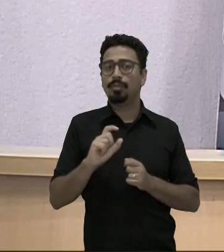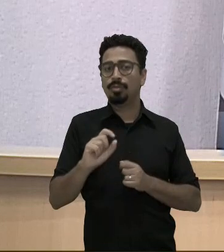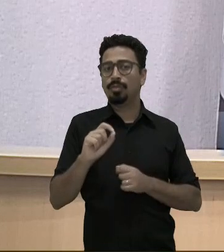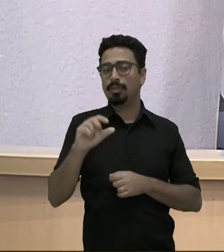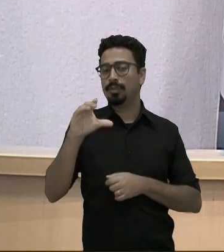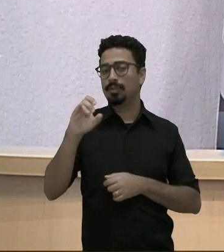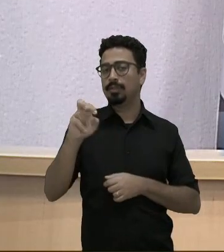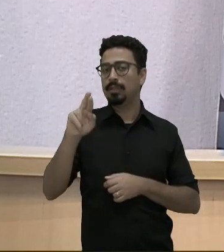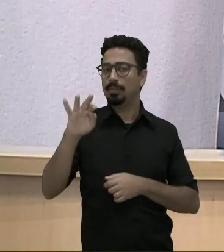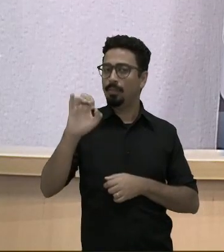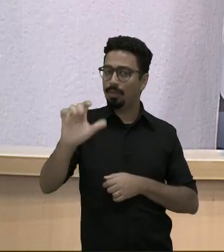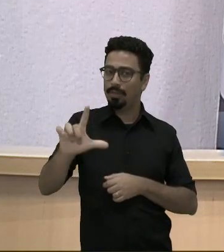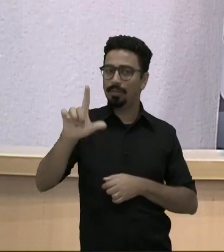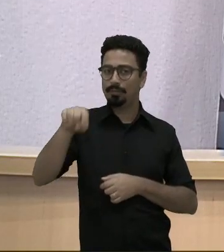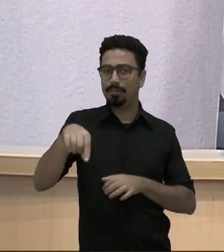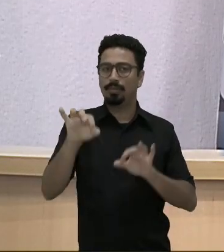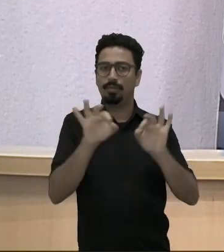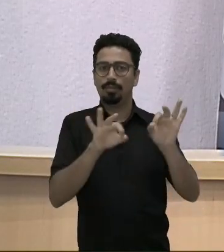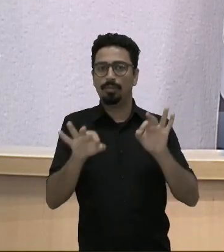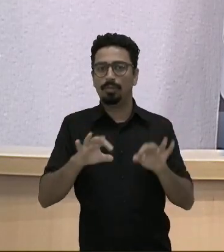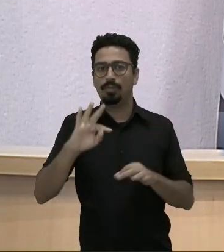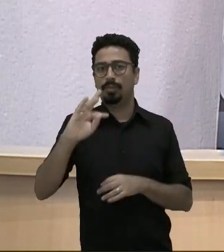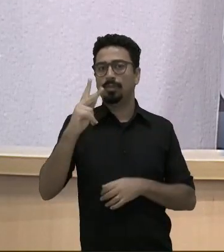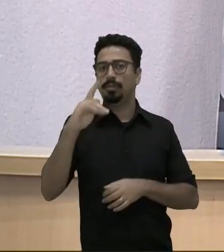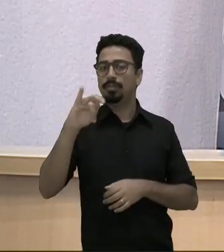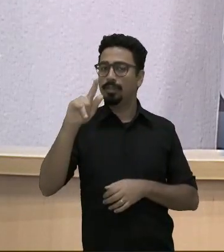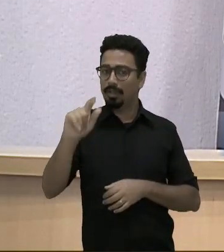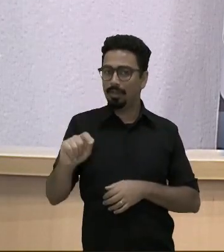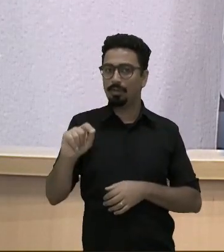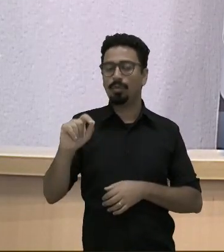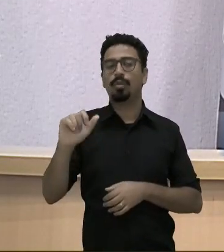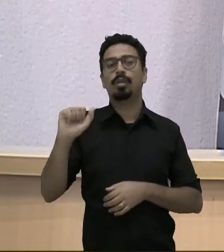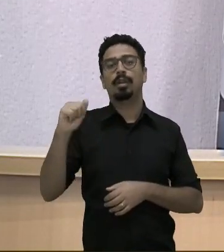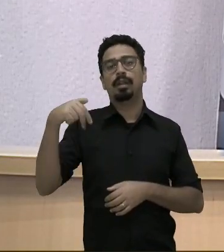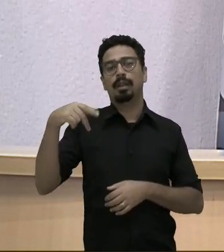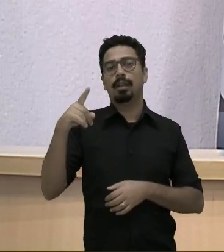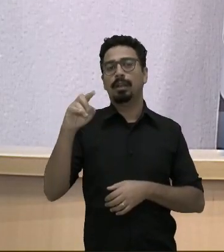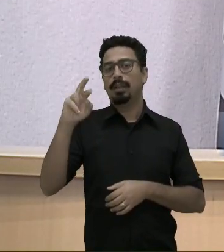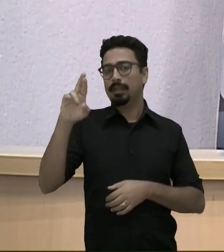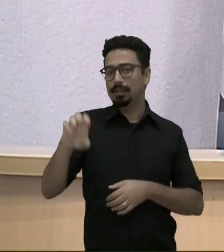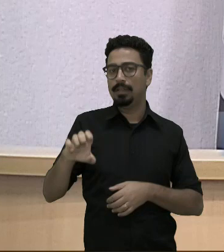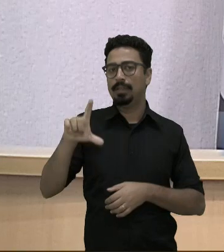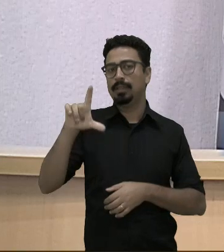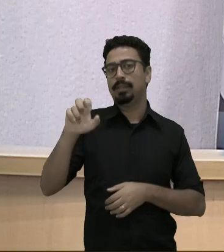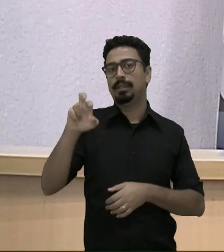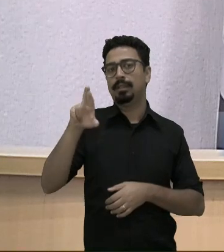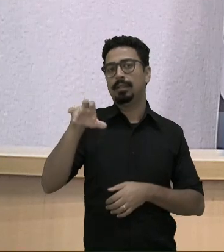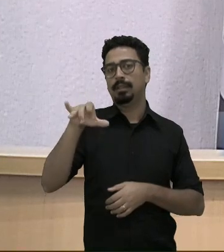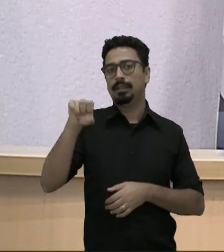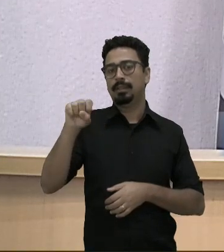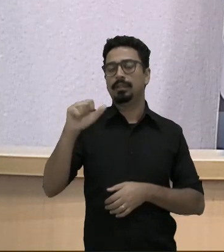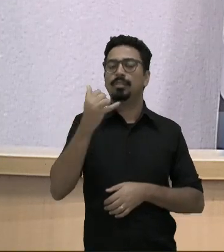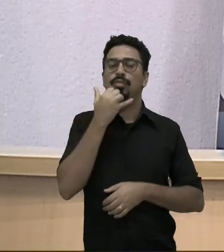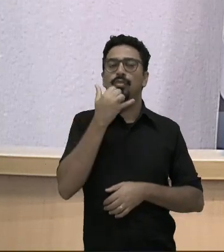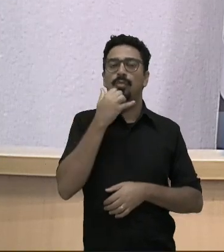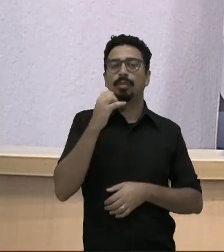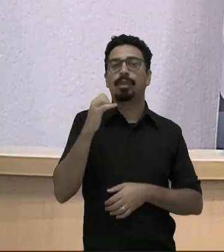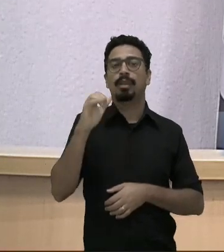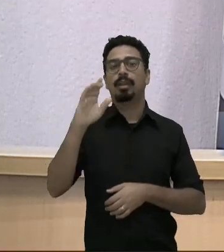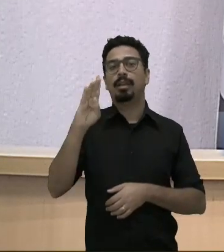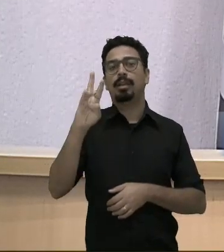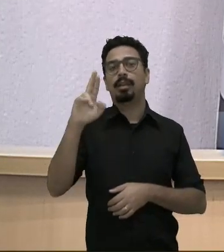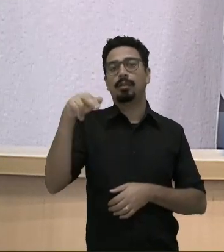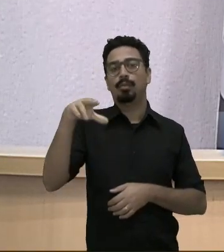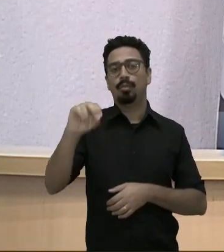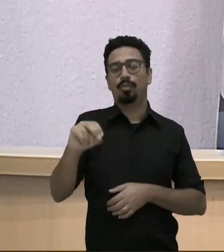cerimonialista, que é o cerimonial, o Tiago, o André, entendeu? Acho que é André, né? Vai, Bruno, desculpa. Se não